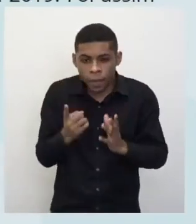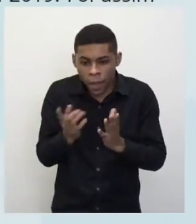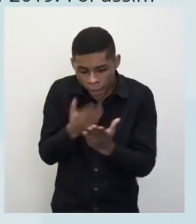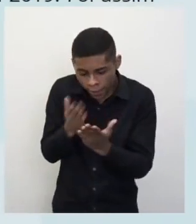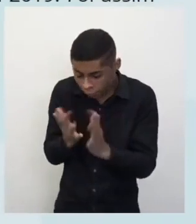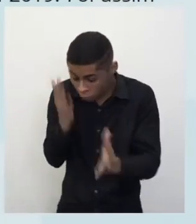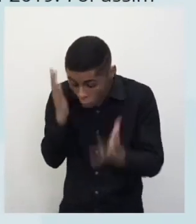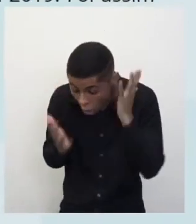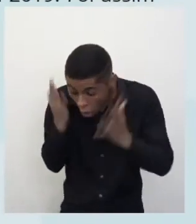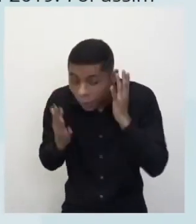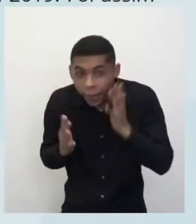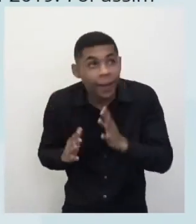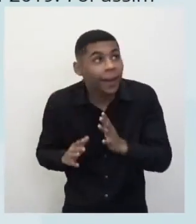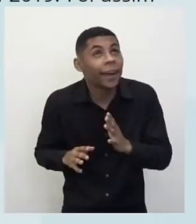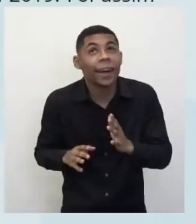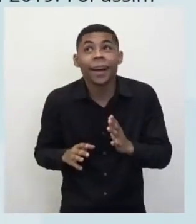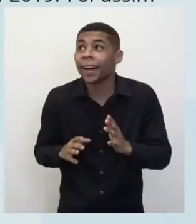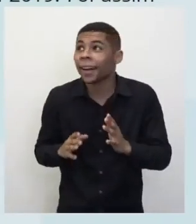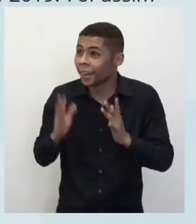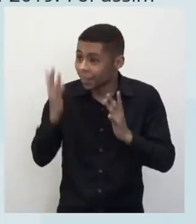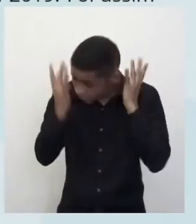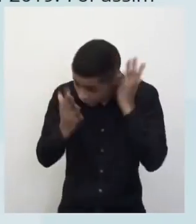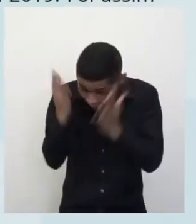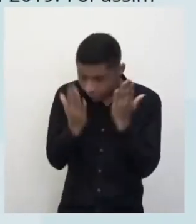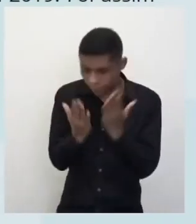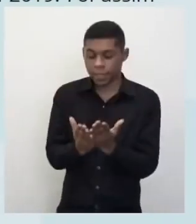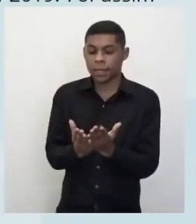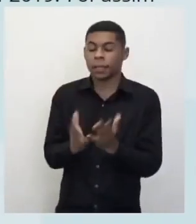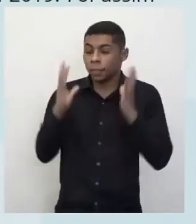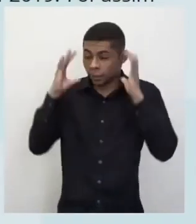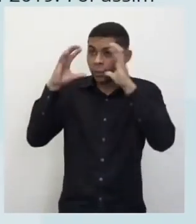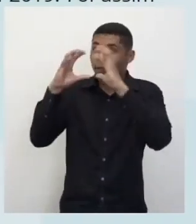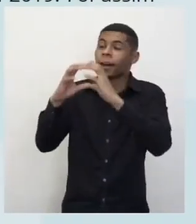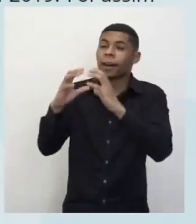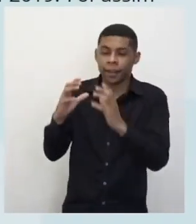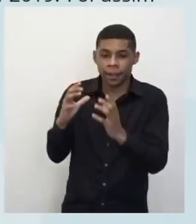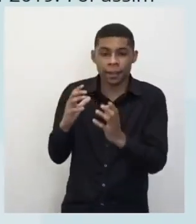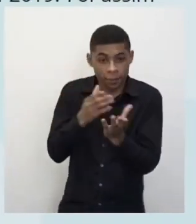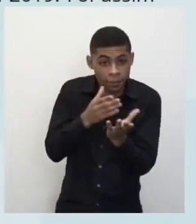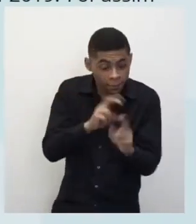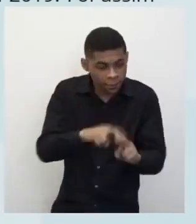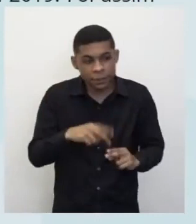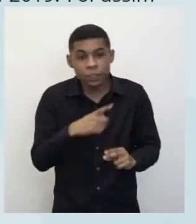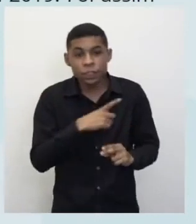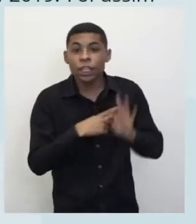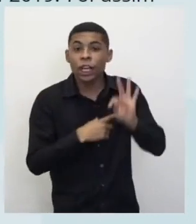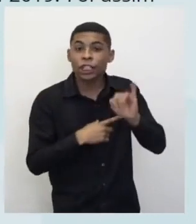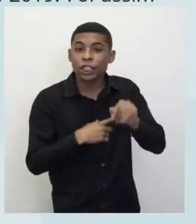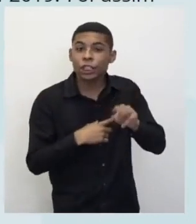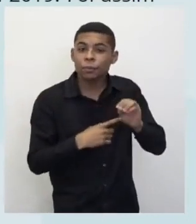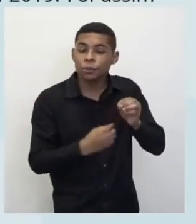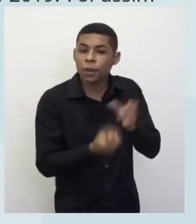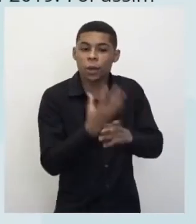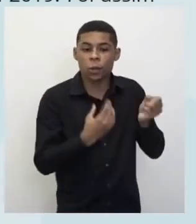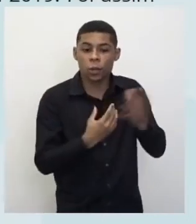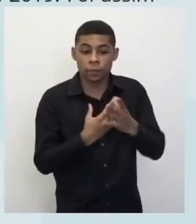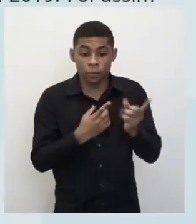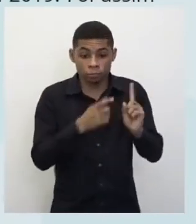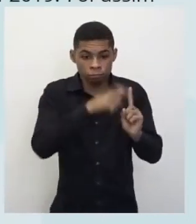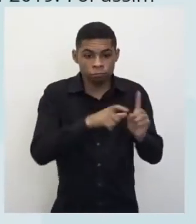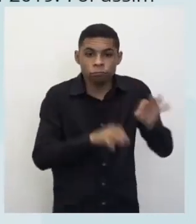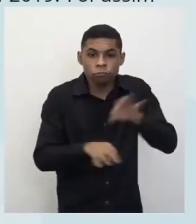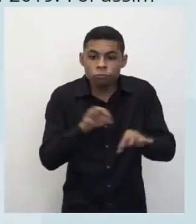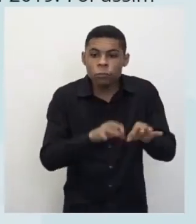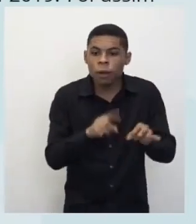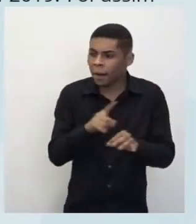viver aventuras. Foi assim que a personagem Timo nasceu. O sucesso foi tanto que uma produtora o procurou para criar